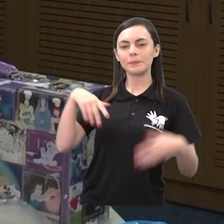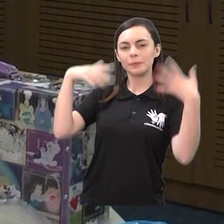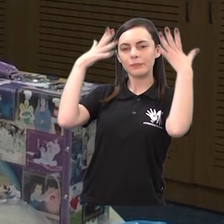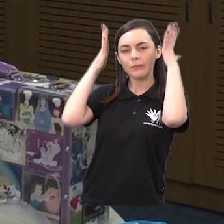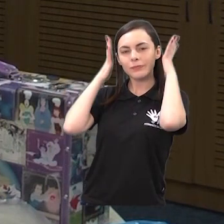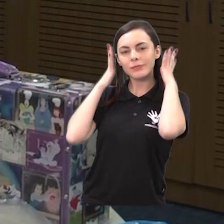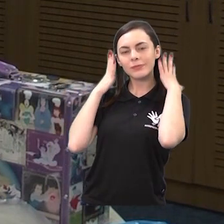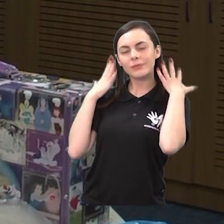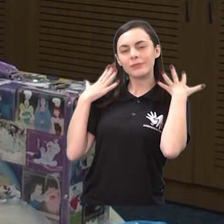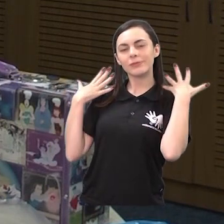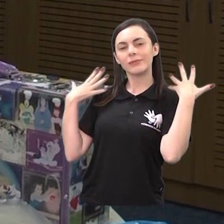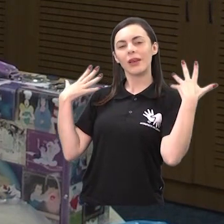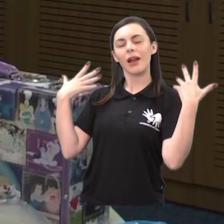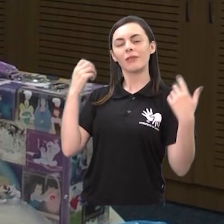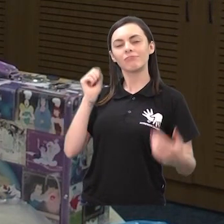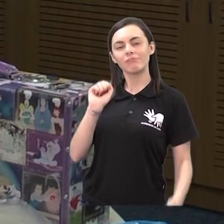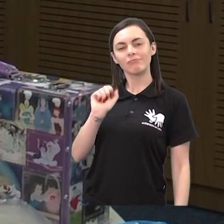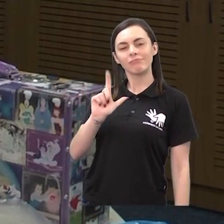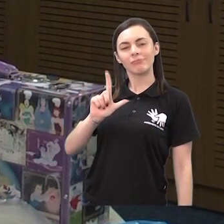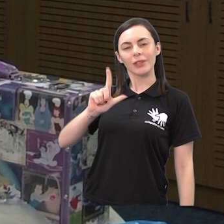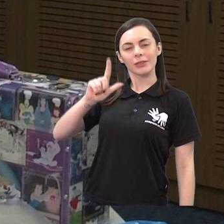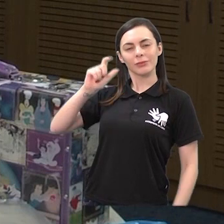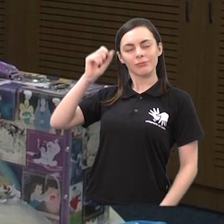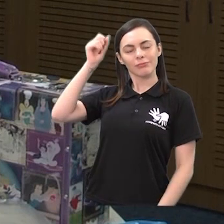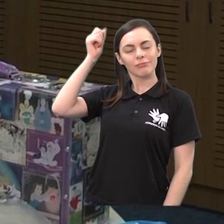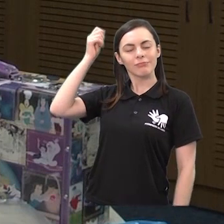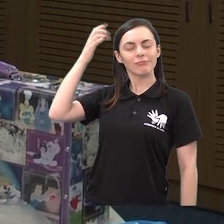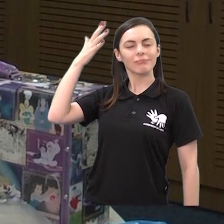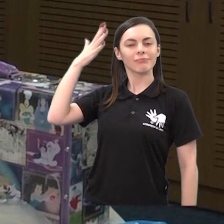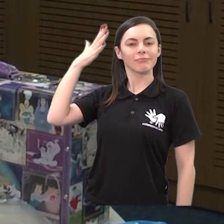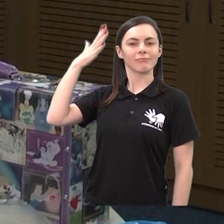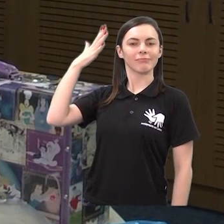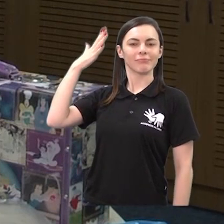e os cabelos de luz azul.